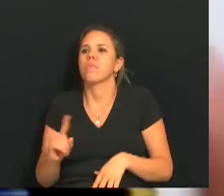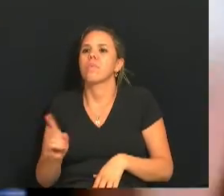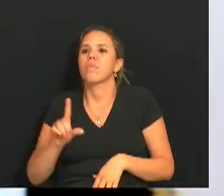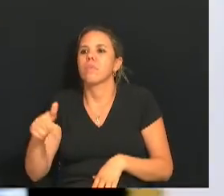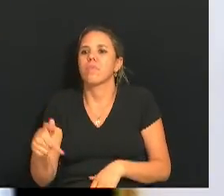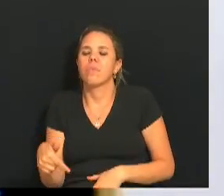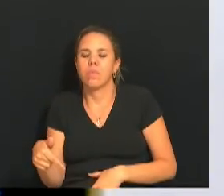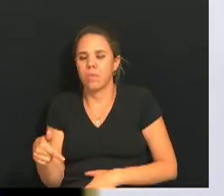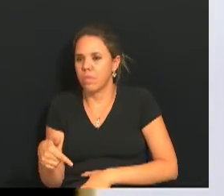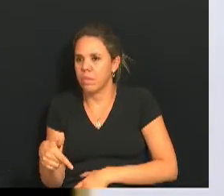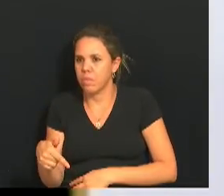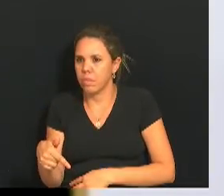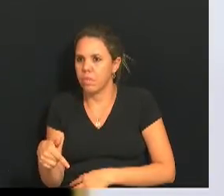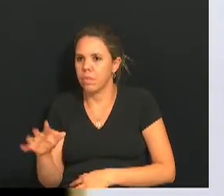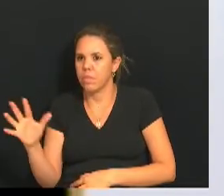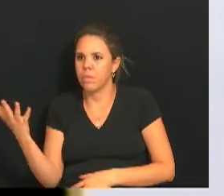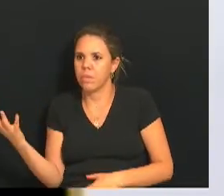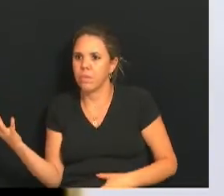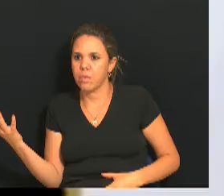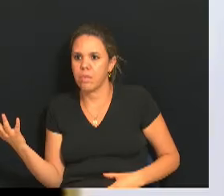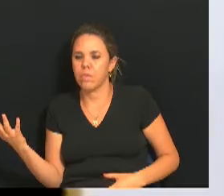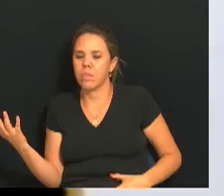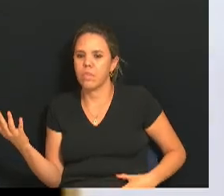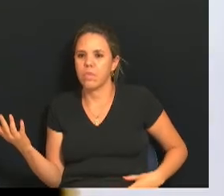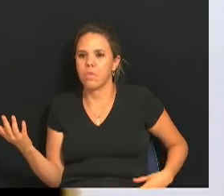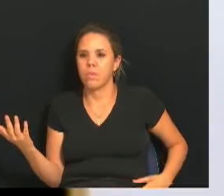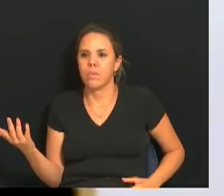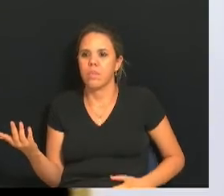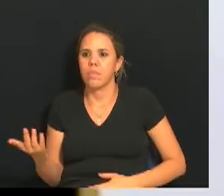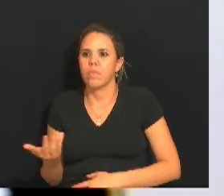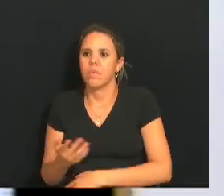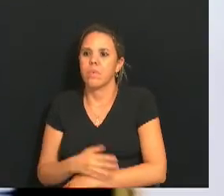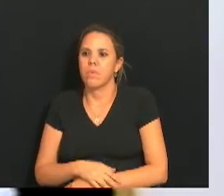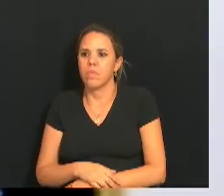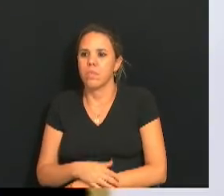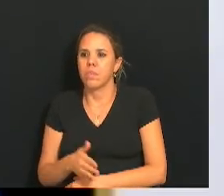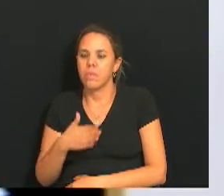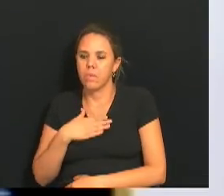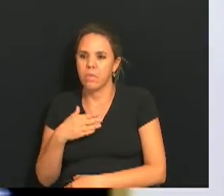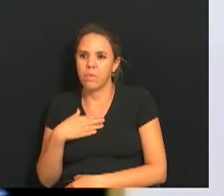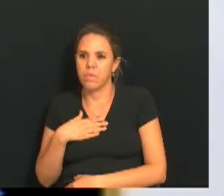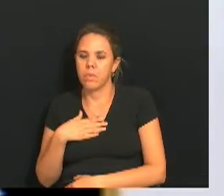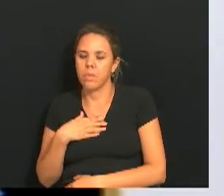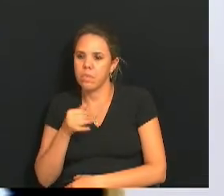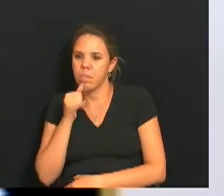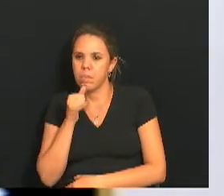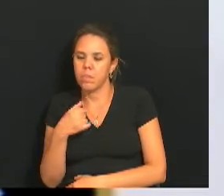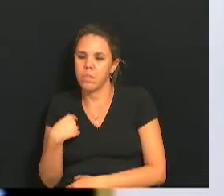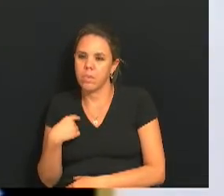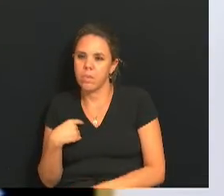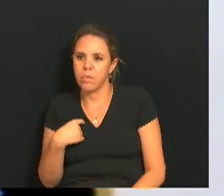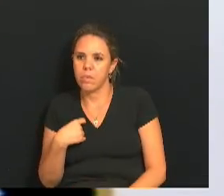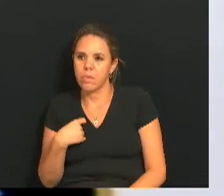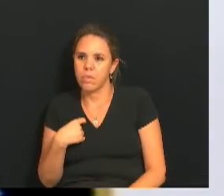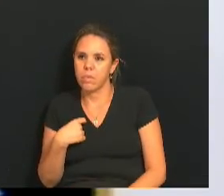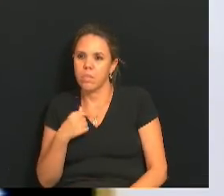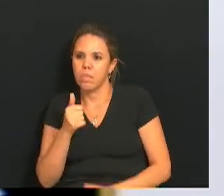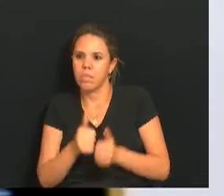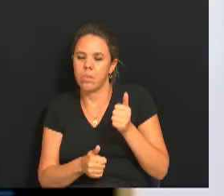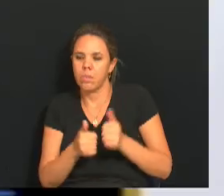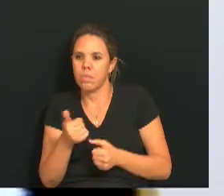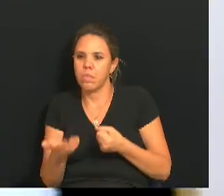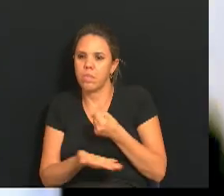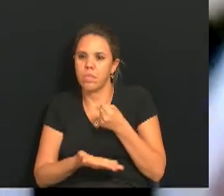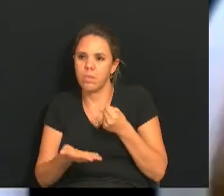depois acontecer o que acontece comigo lá, que sou jogador veterano